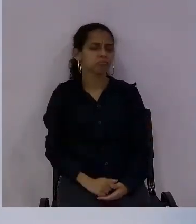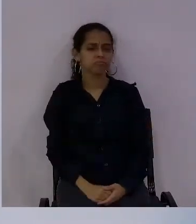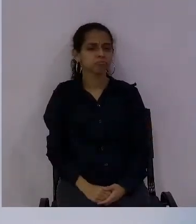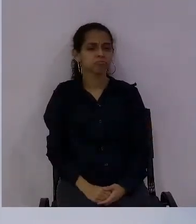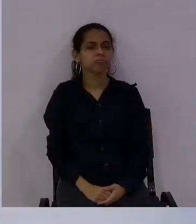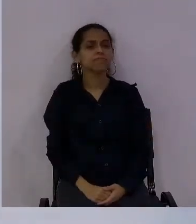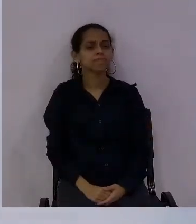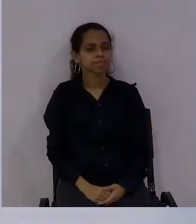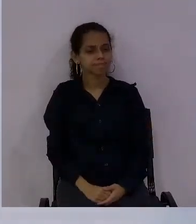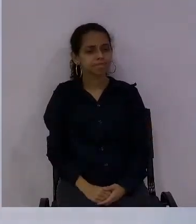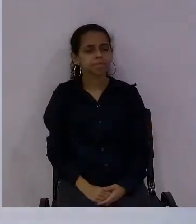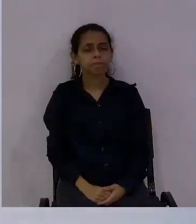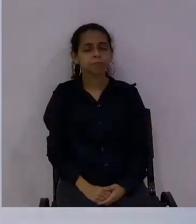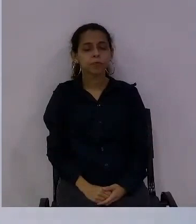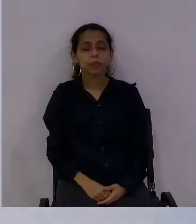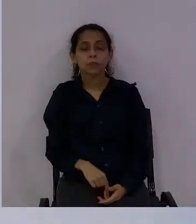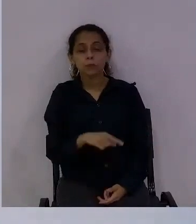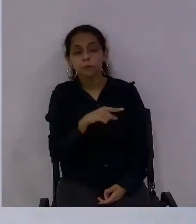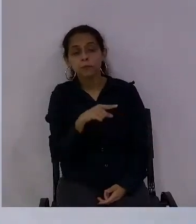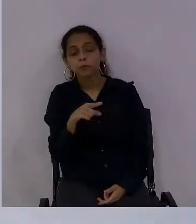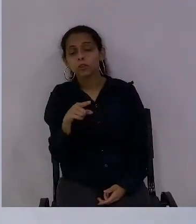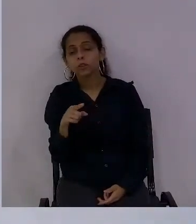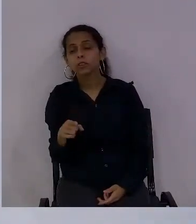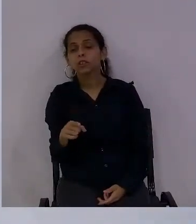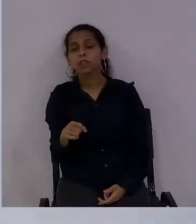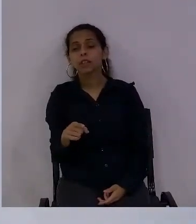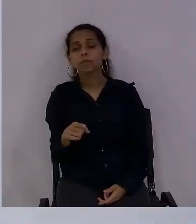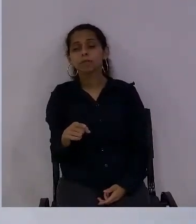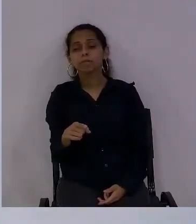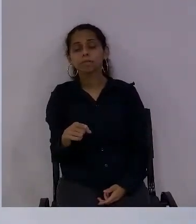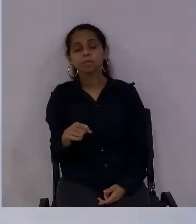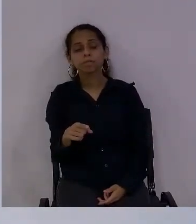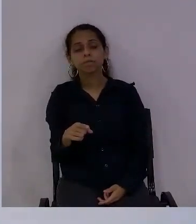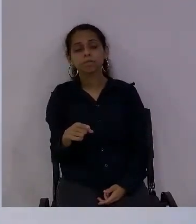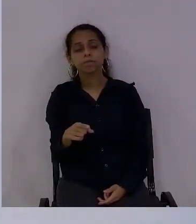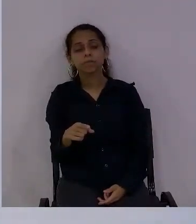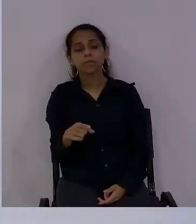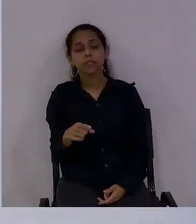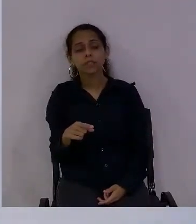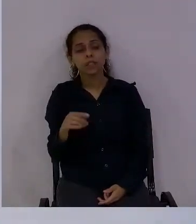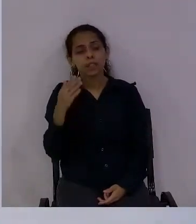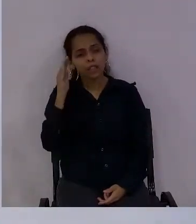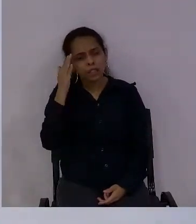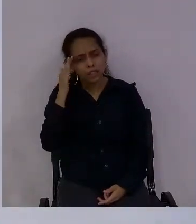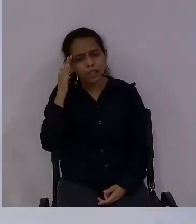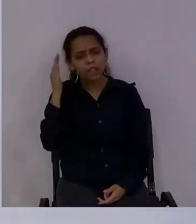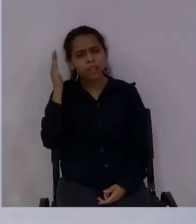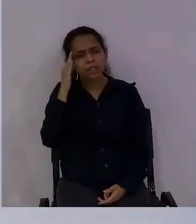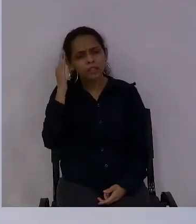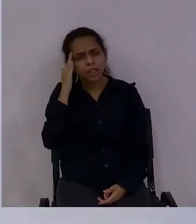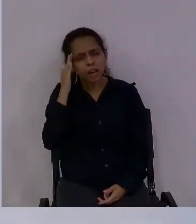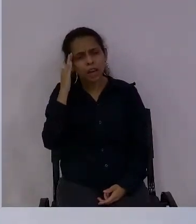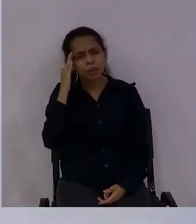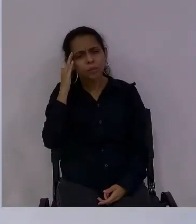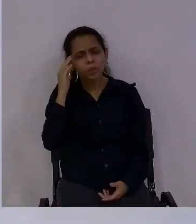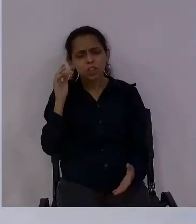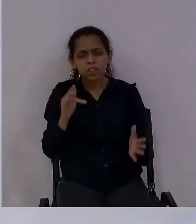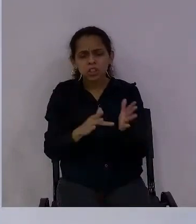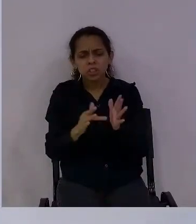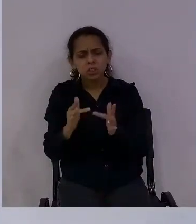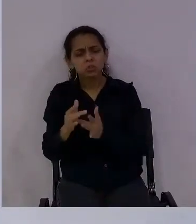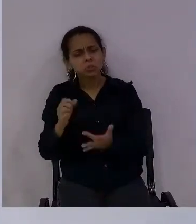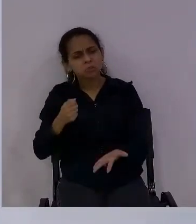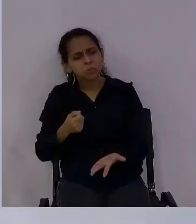É você ter a plena certeza de que alguém já fez e já resolveu tudo por você. E a sua única resposta a tudo